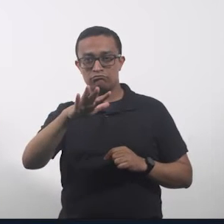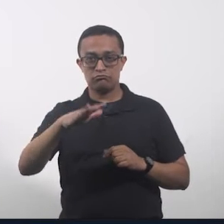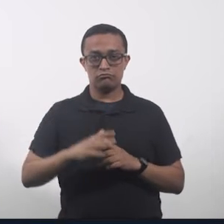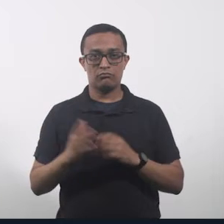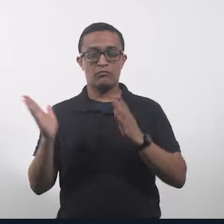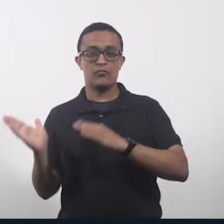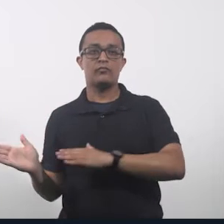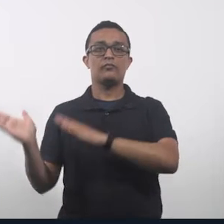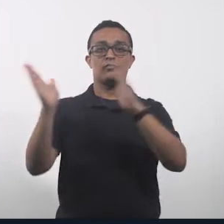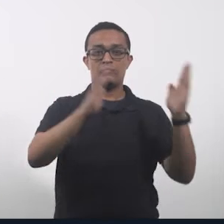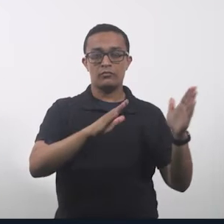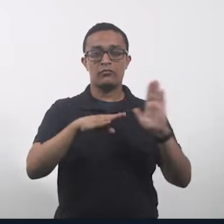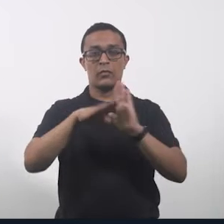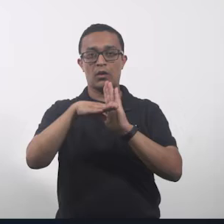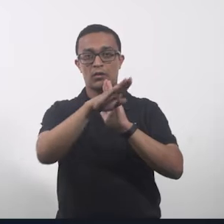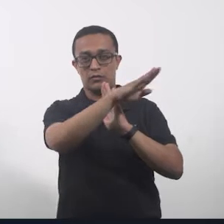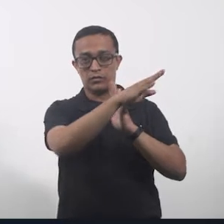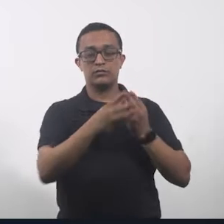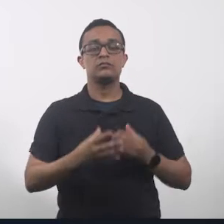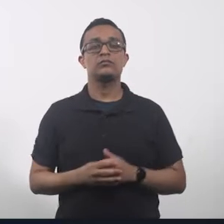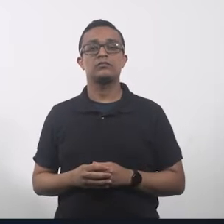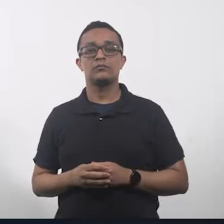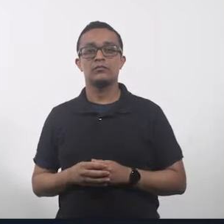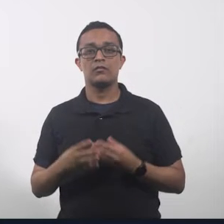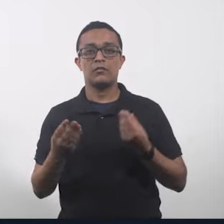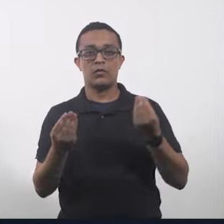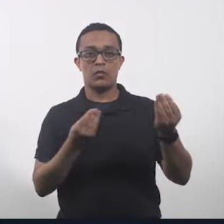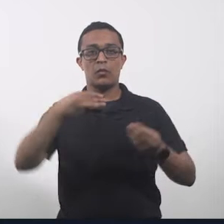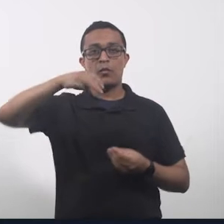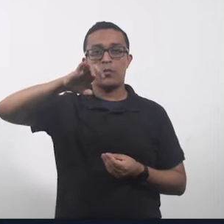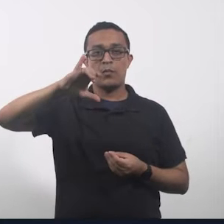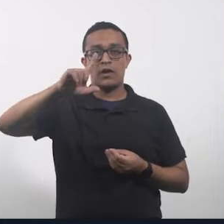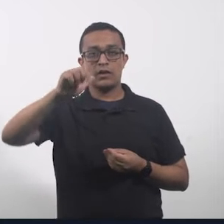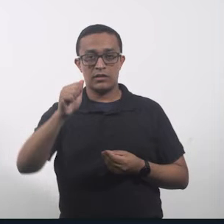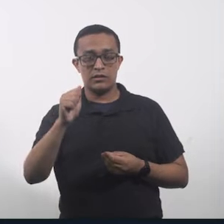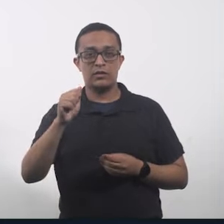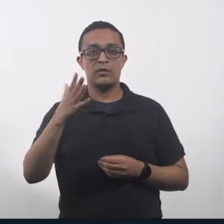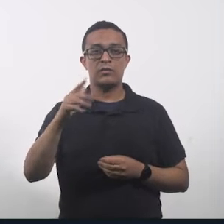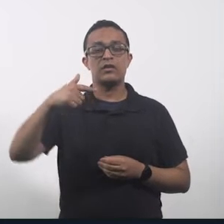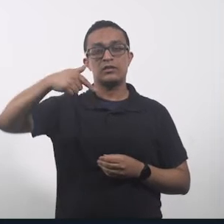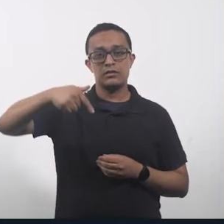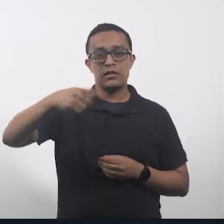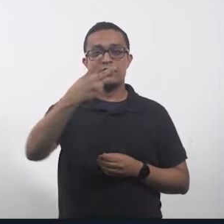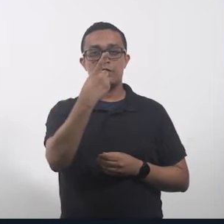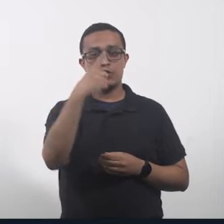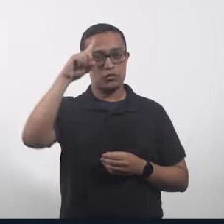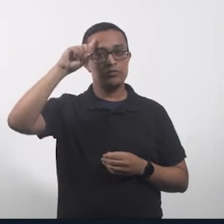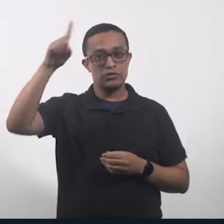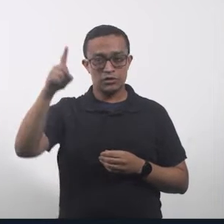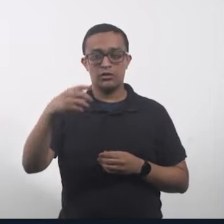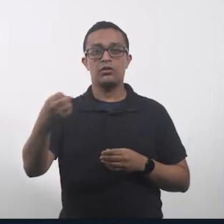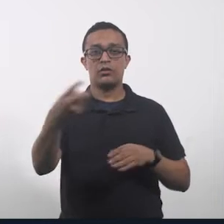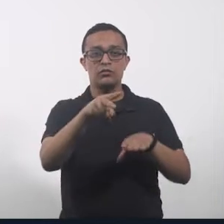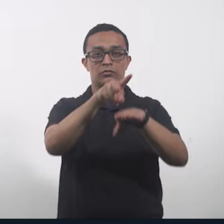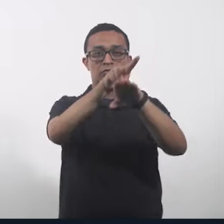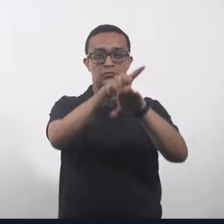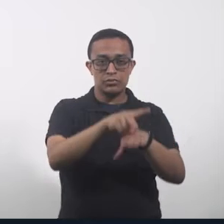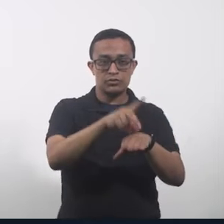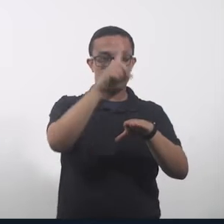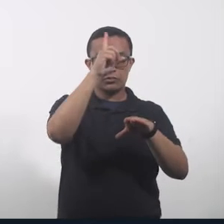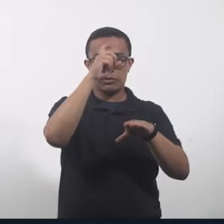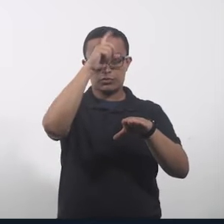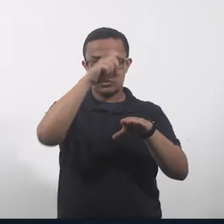No próximo gráfico, nós trouxemos a distribuição das médias móveis de 7 e 21 dias das novas internações por